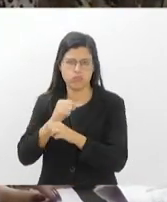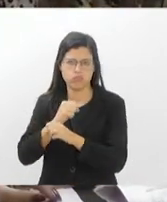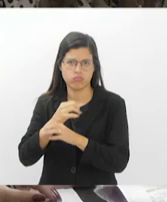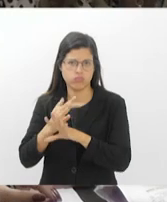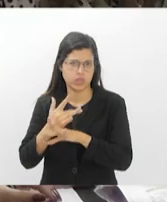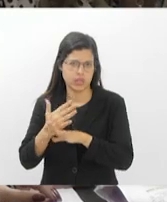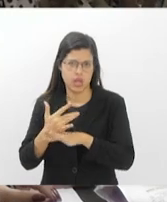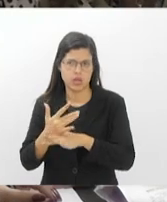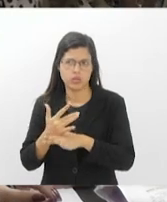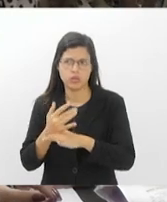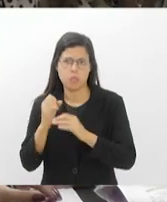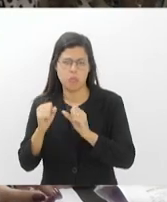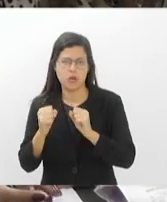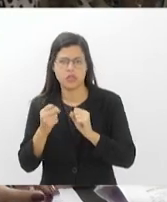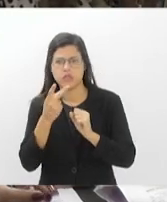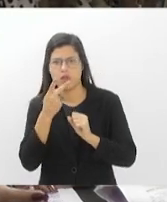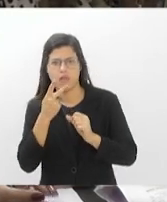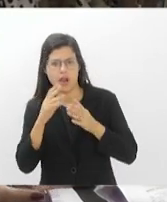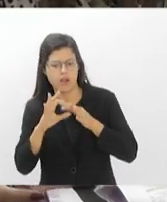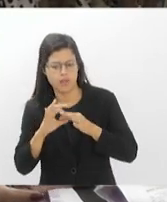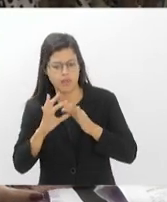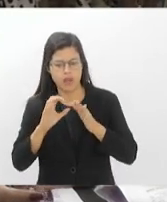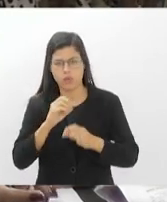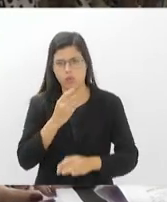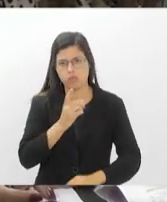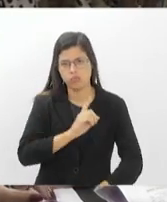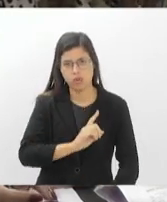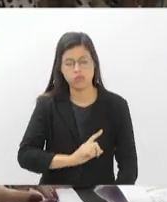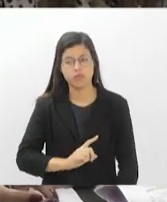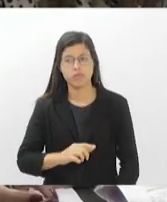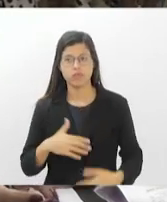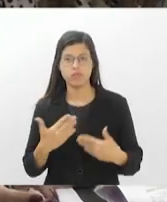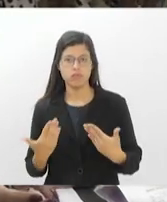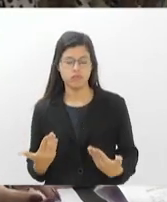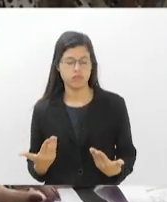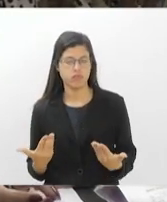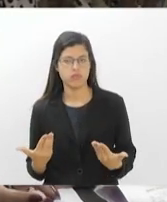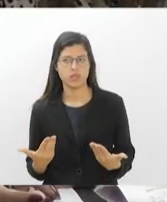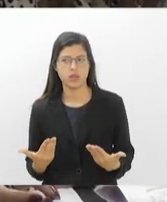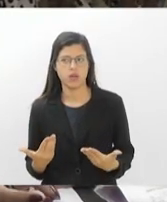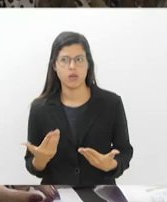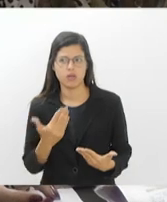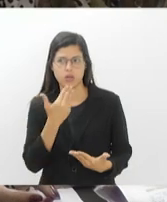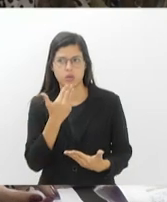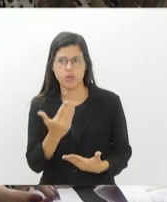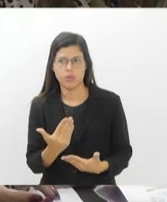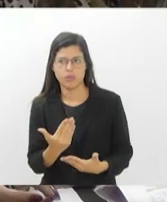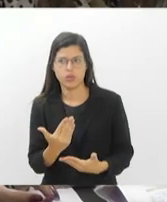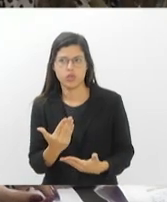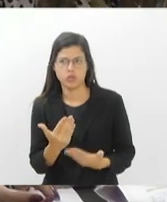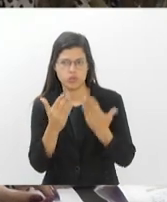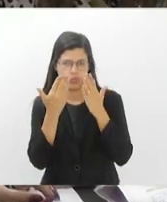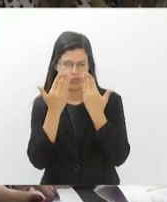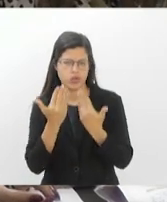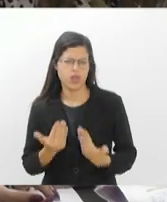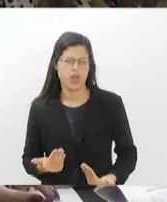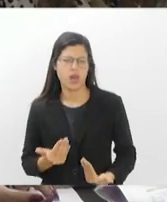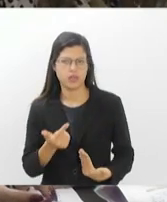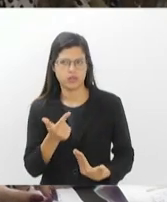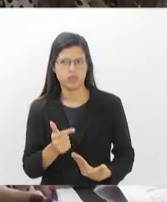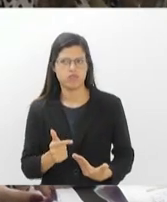dizer autorizo ou não. Então, neste caso, eu acho que o pedido faz sentido e eu também